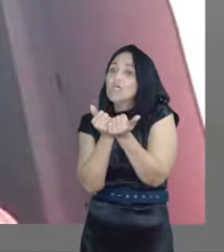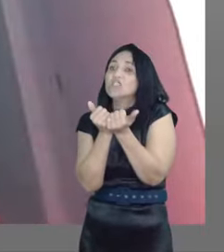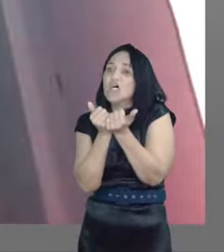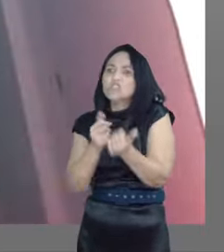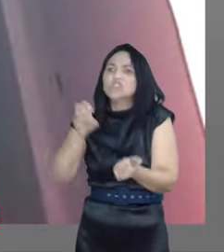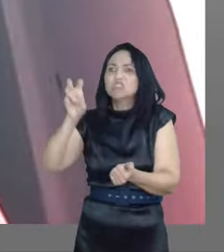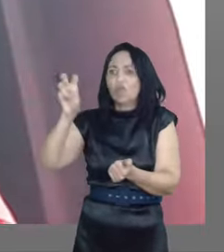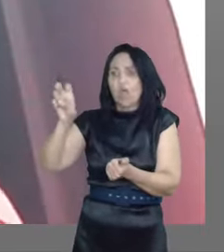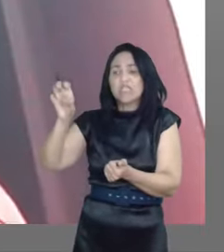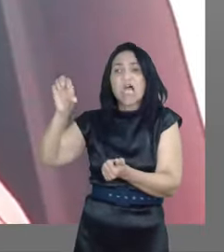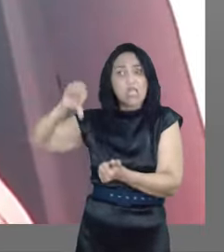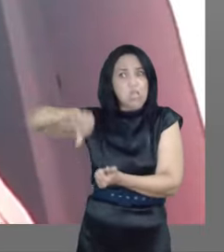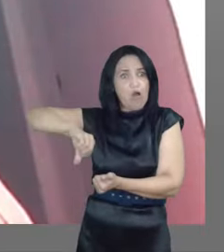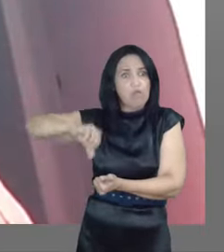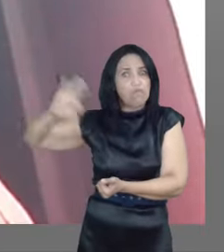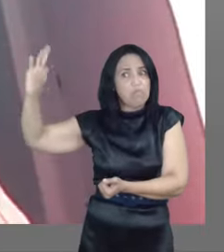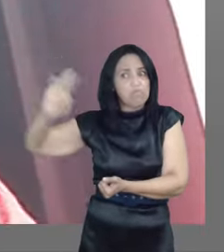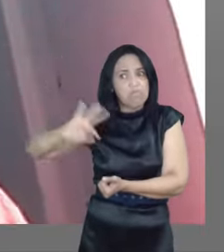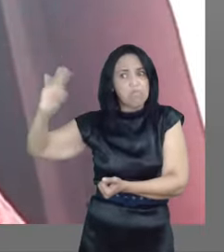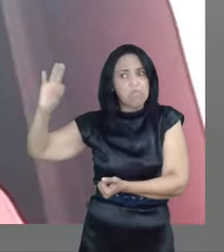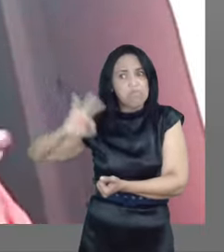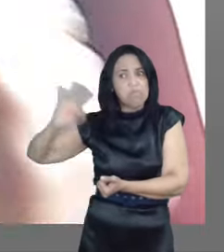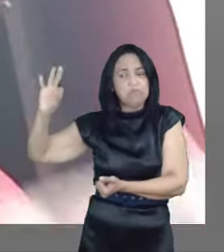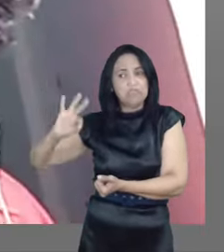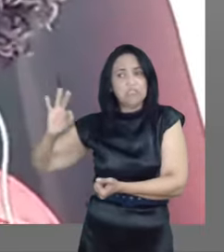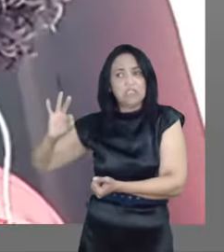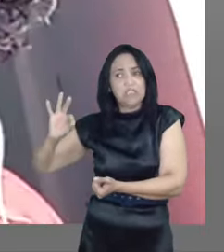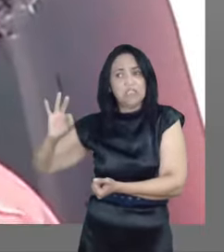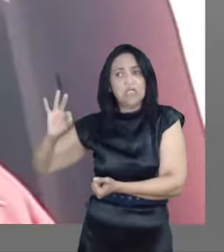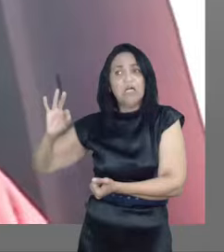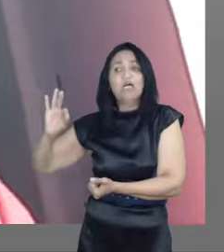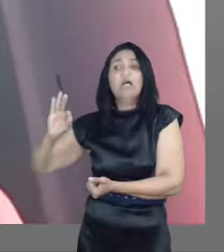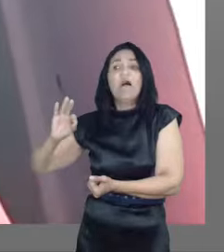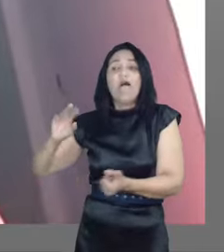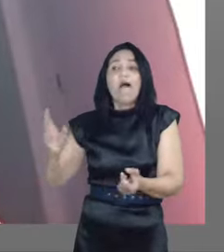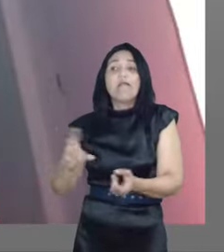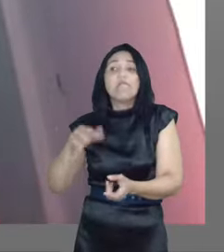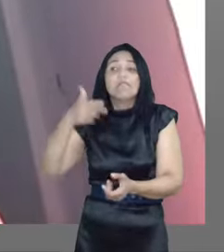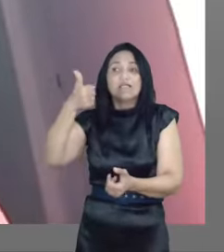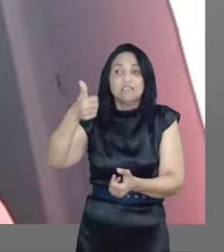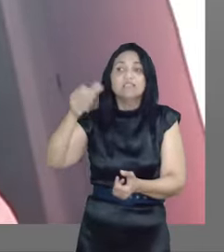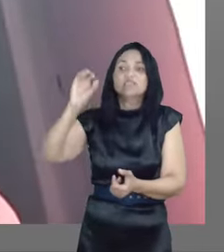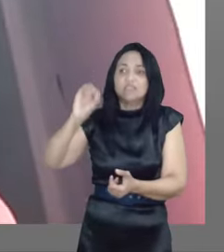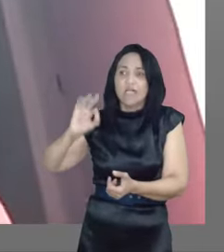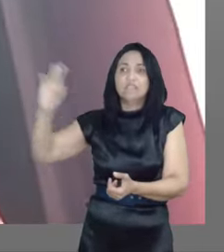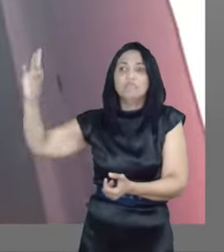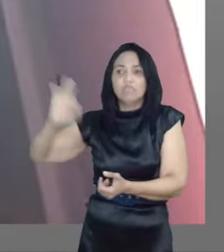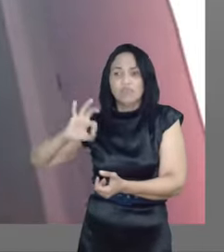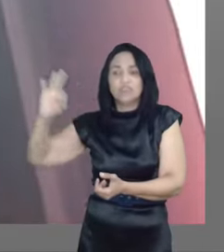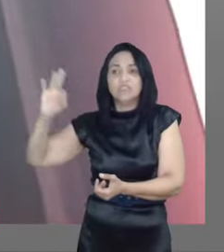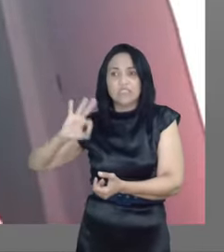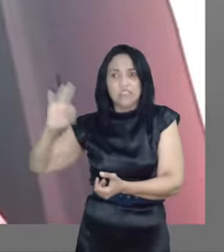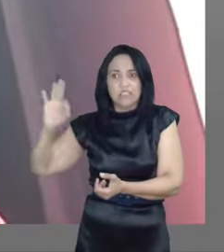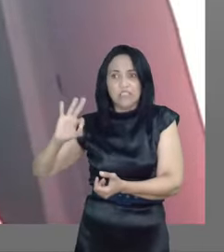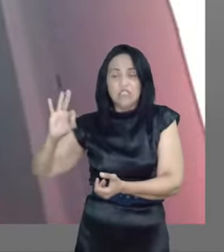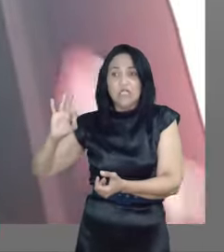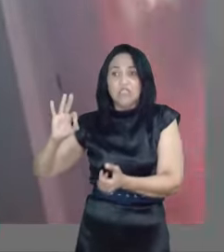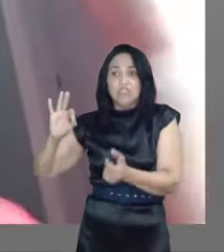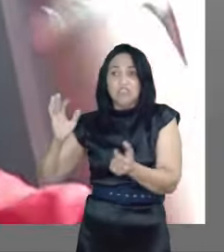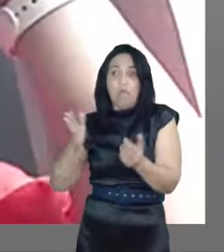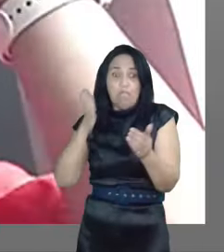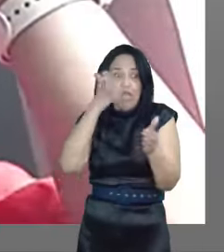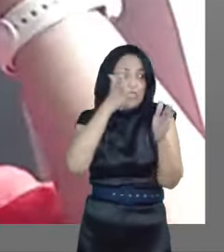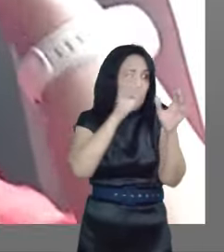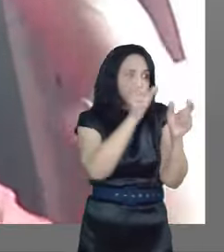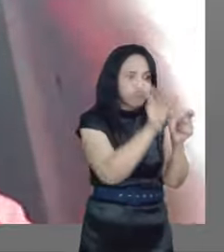59%, a companheira Luciana 29%, e mais 10% dividido em mais dois companheiros, o